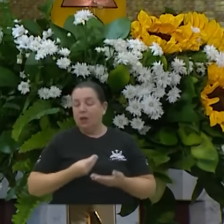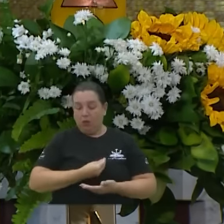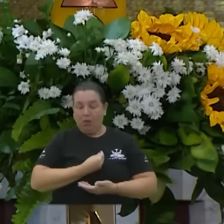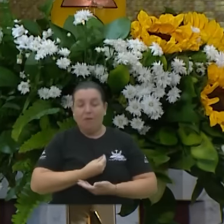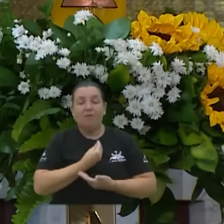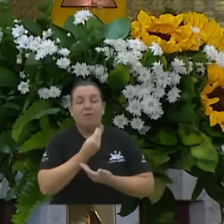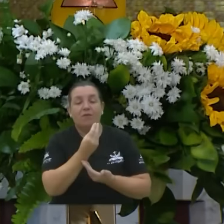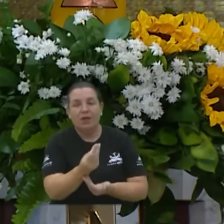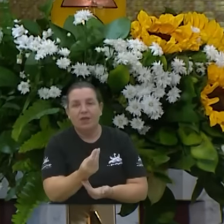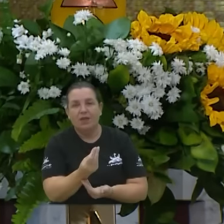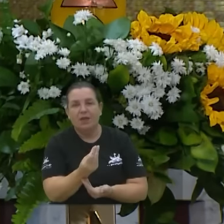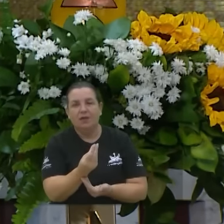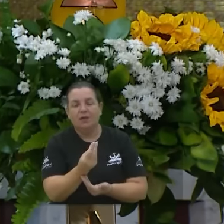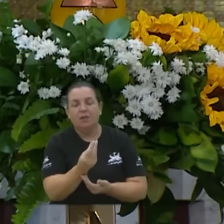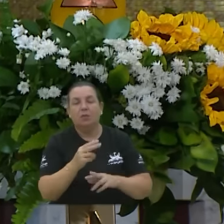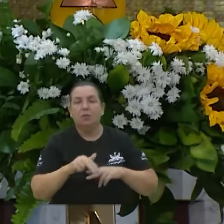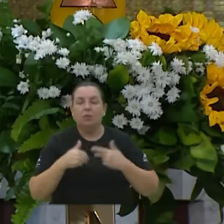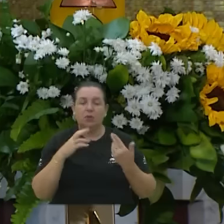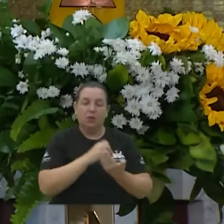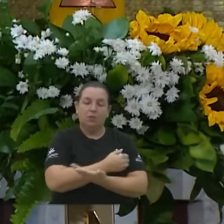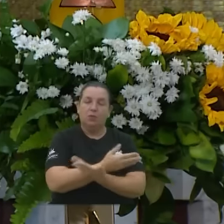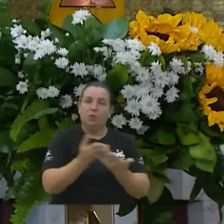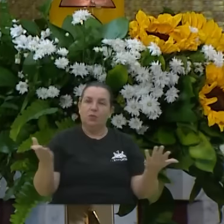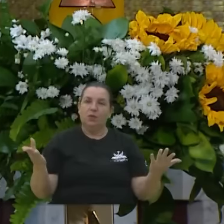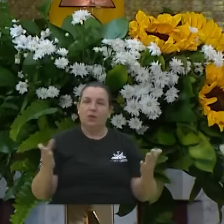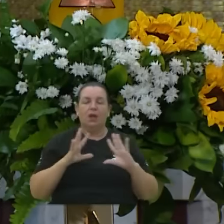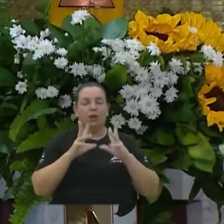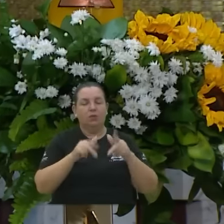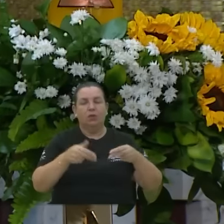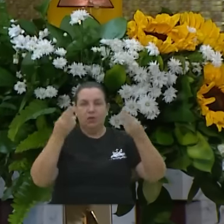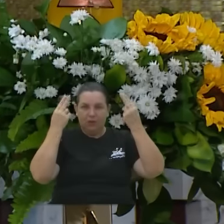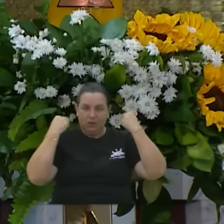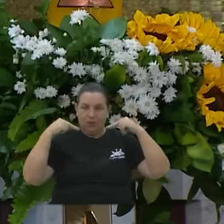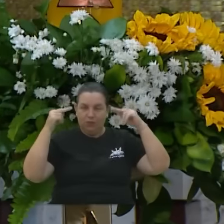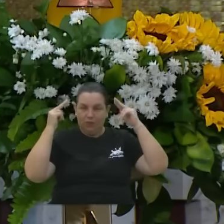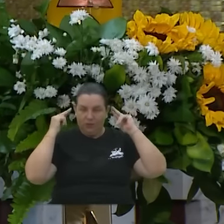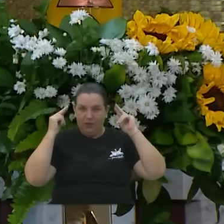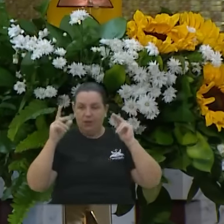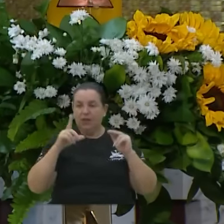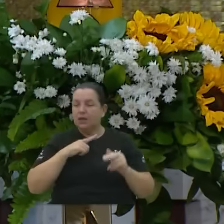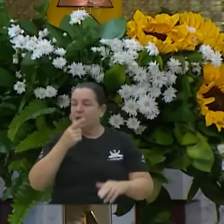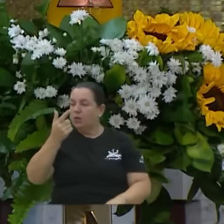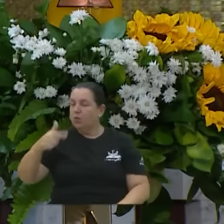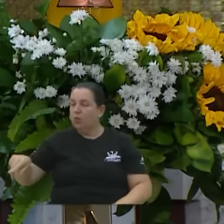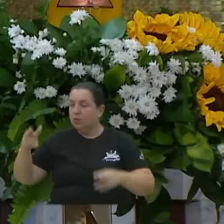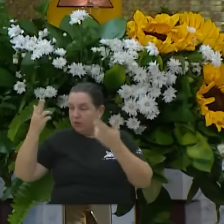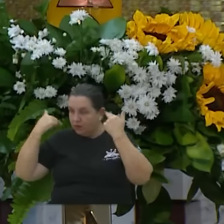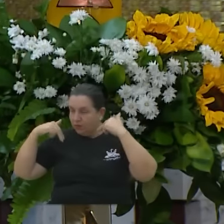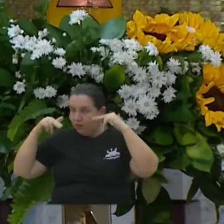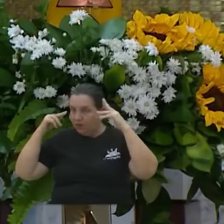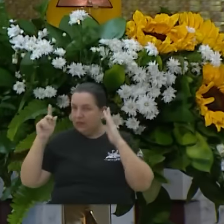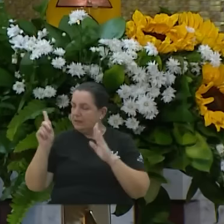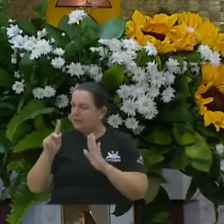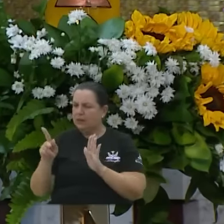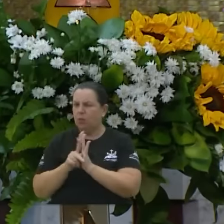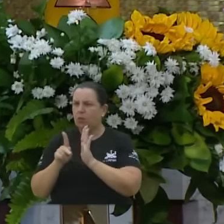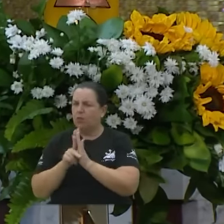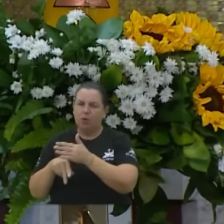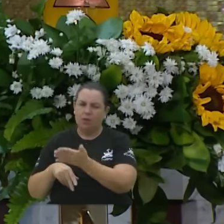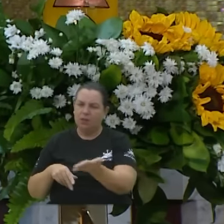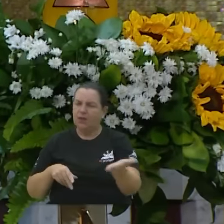vida pelas ovelhas. Tenho ainda outras ovelhas que não